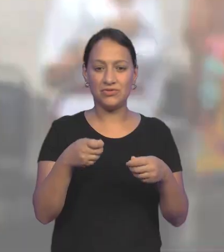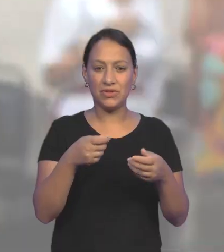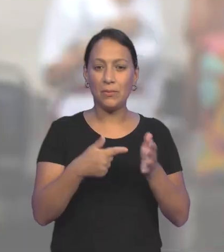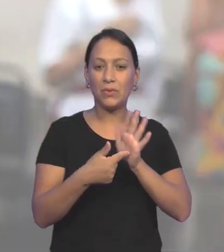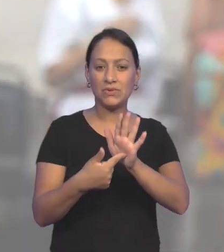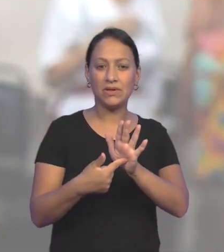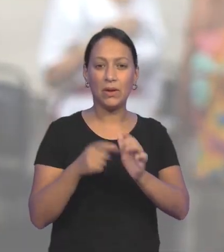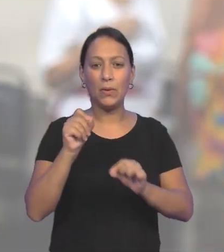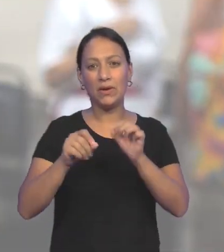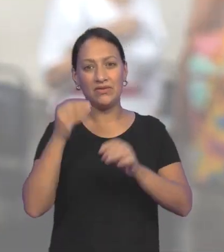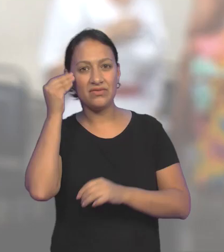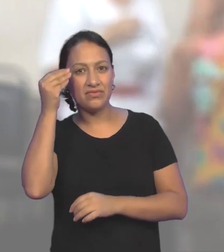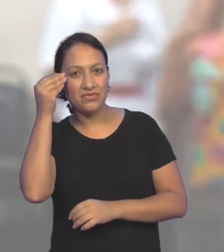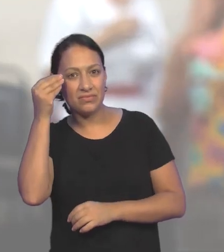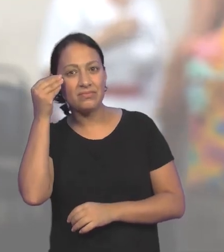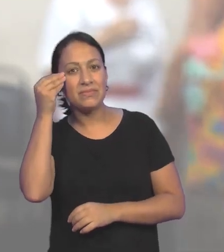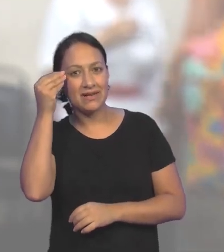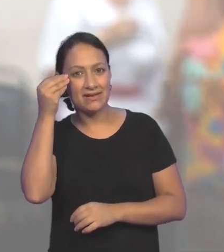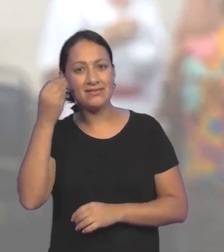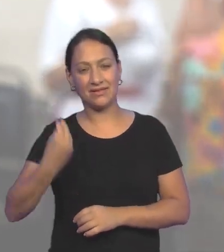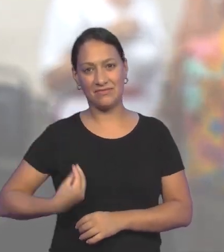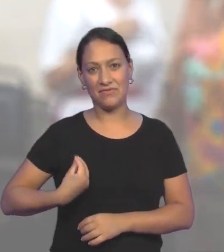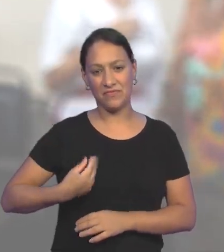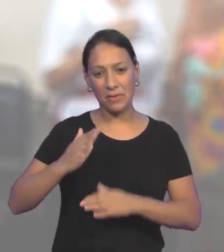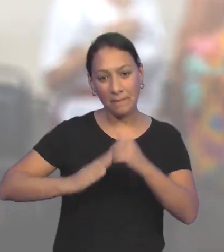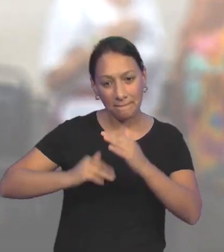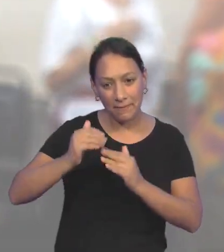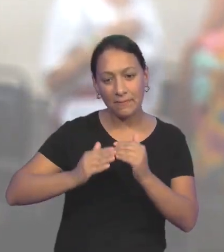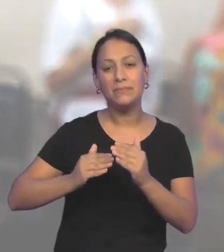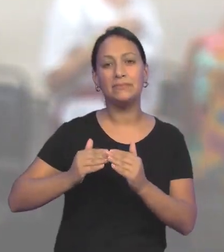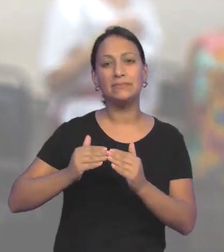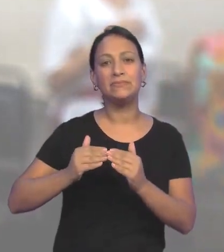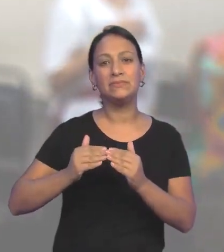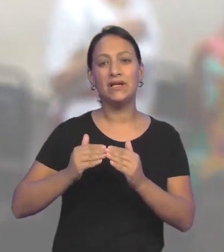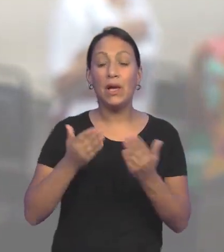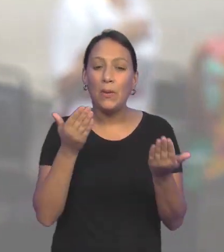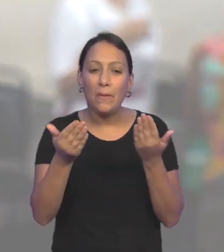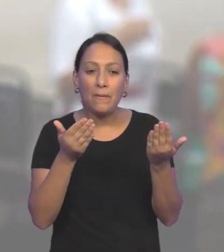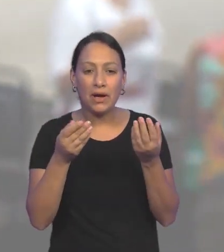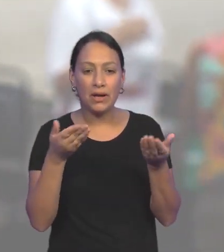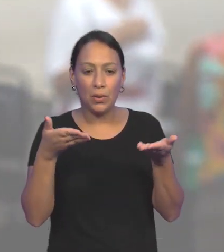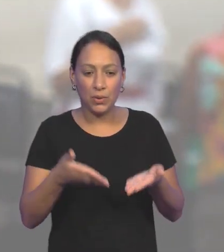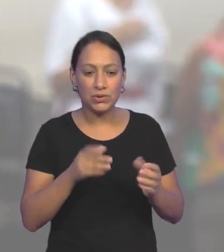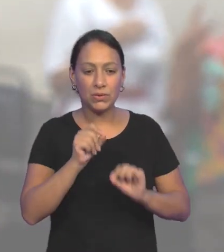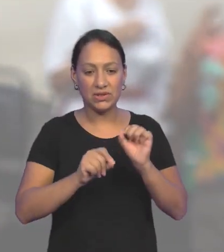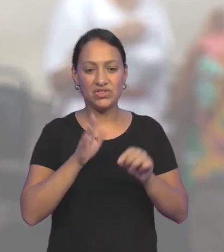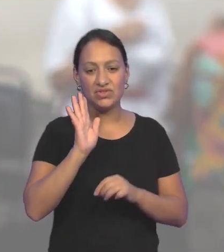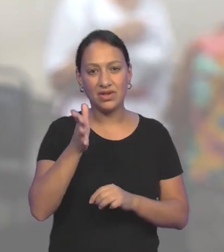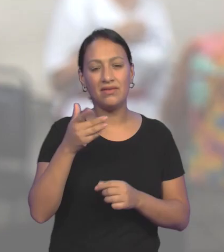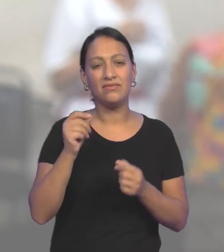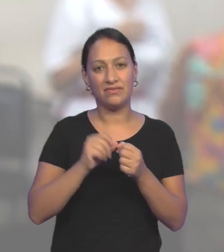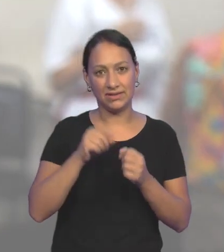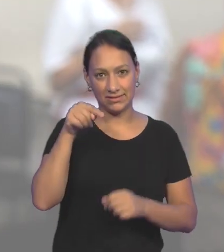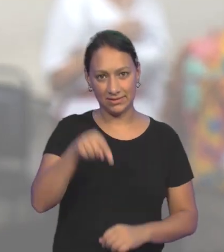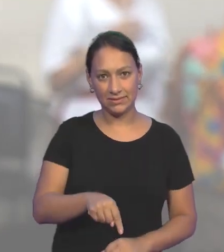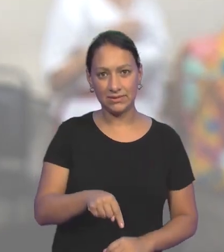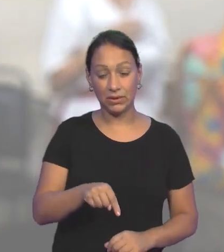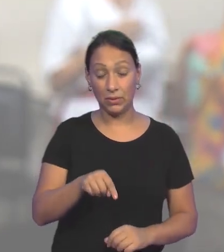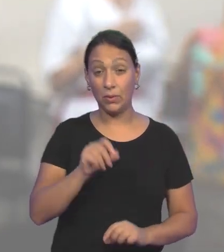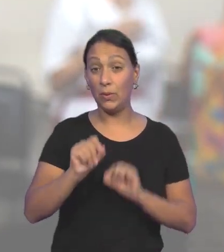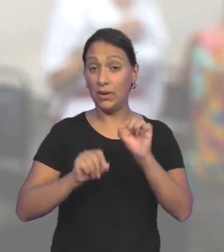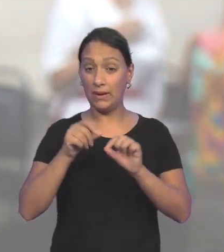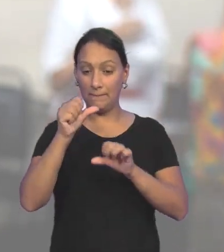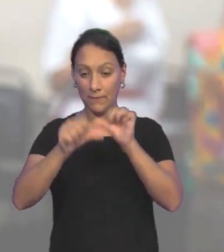colocar tanto o que vivenciou enquanto experiência, né, o que compara hoje com o que se faz aqui, o que